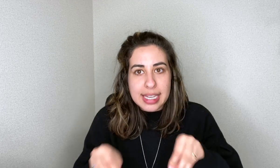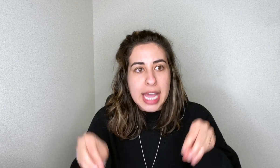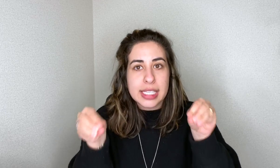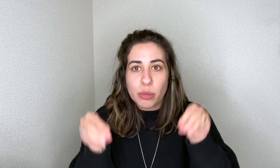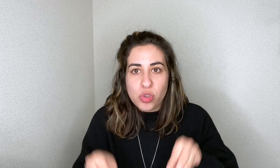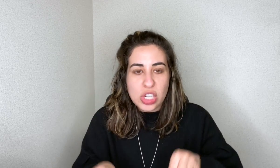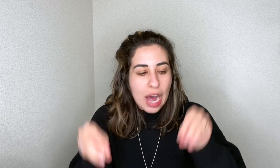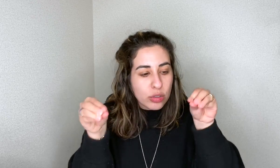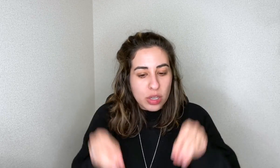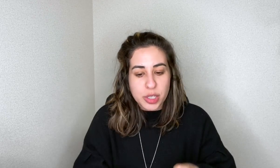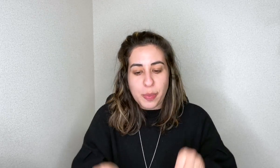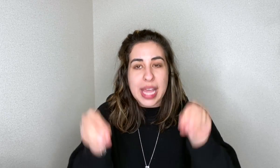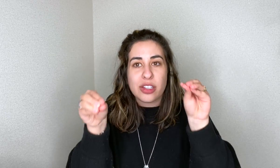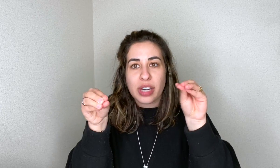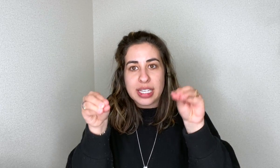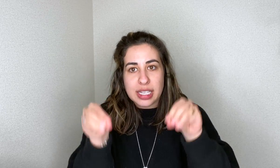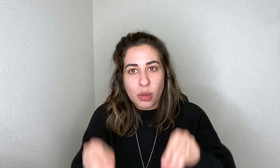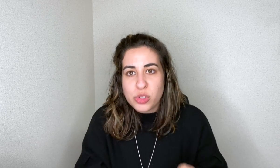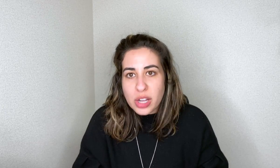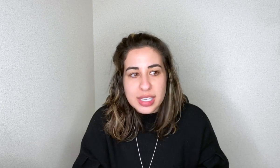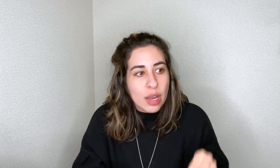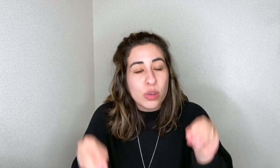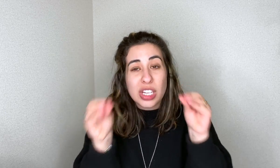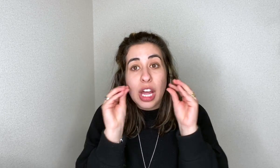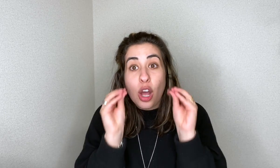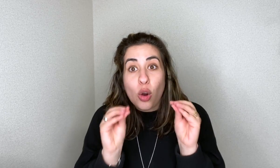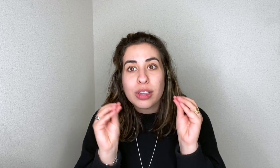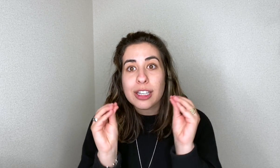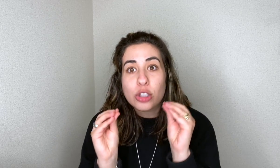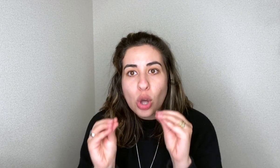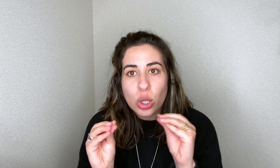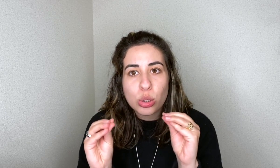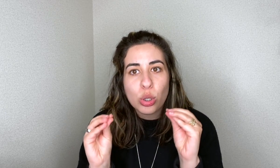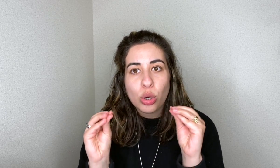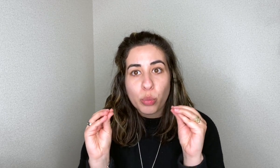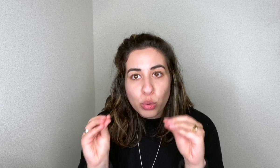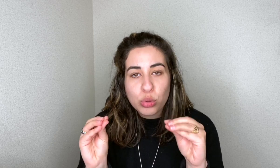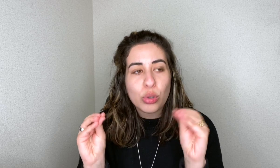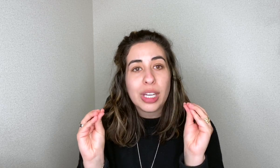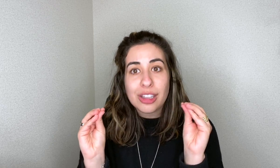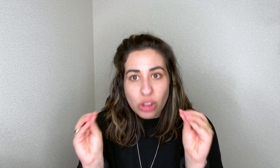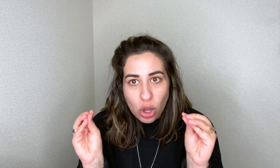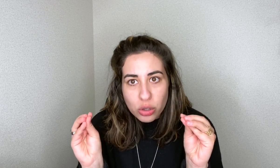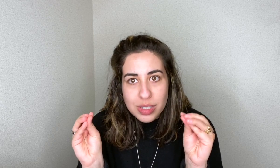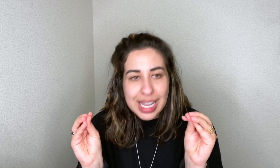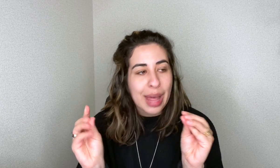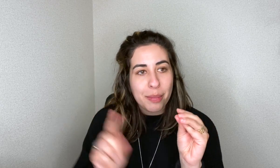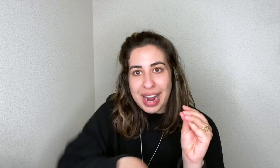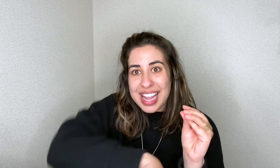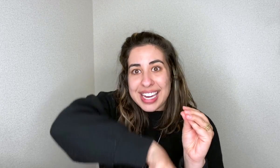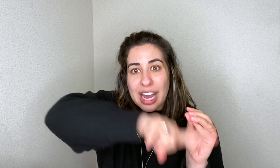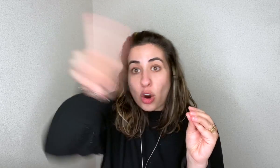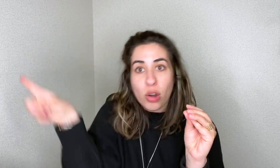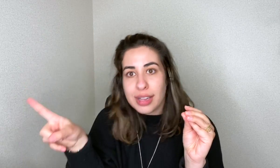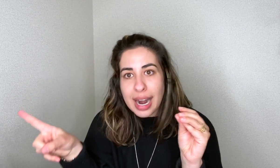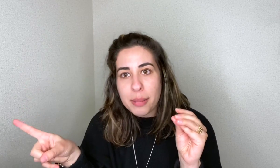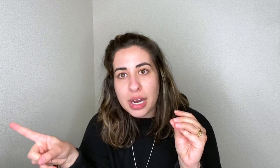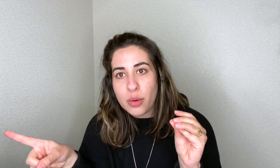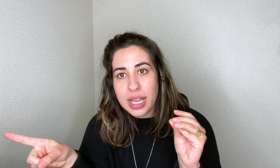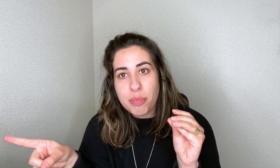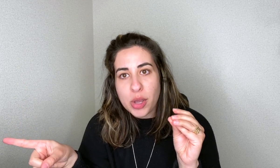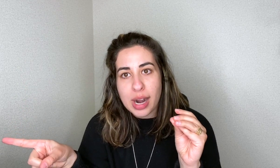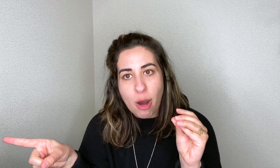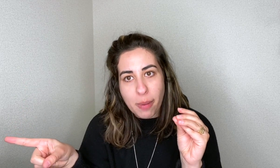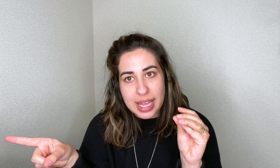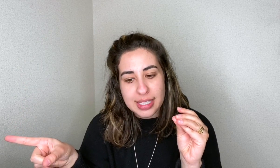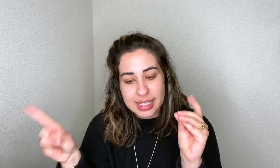a ciência mundial, todos os países, a Organização Mundial da Saúde, contra todo mundo e todos, pra ir na contramão